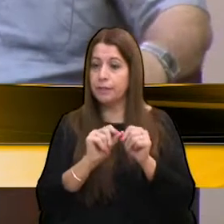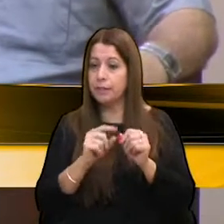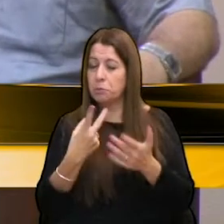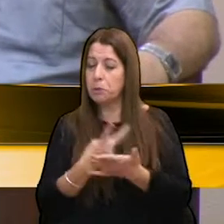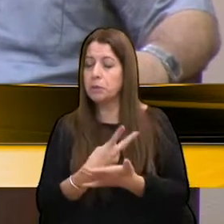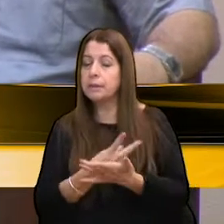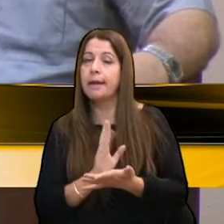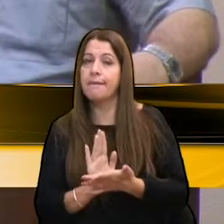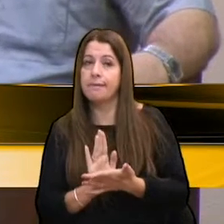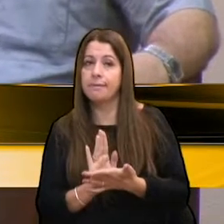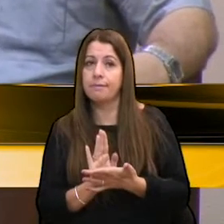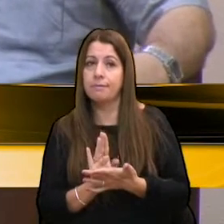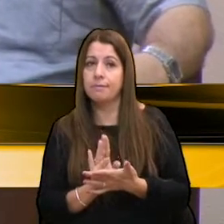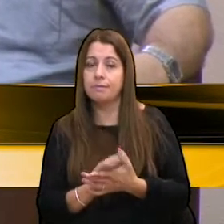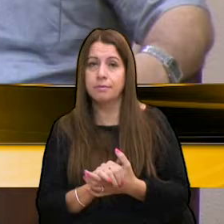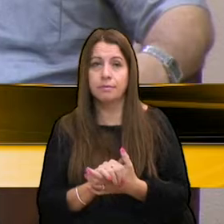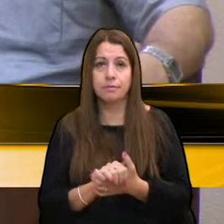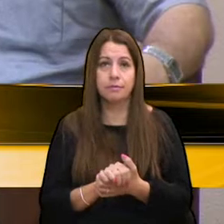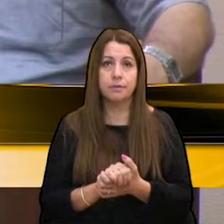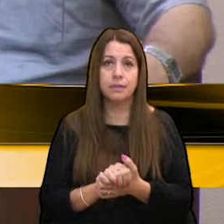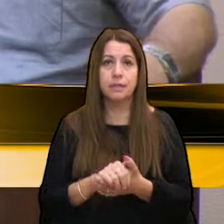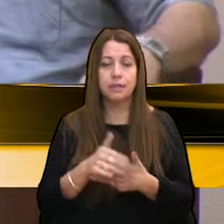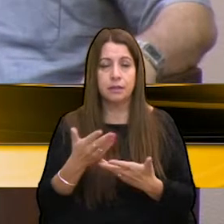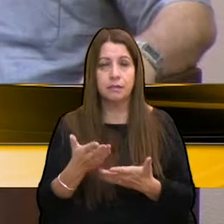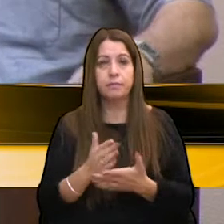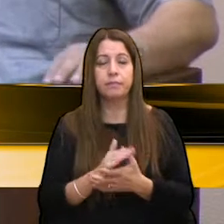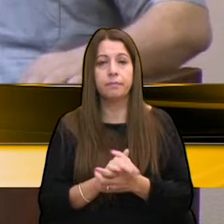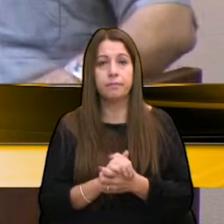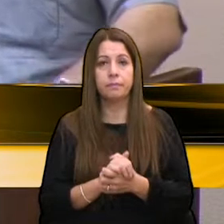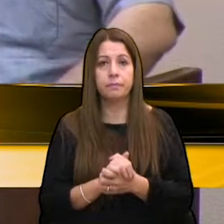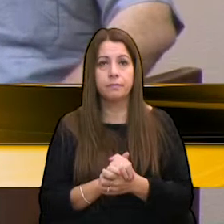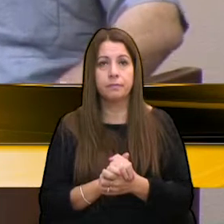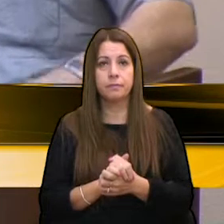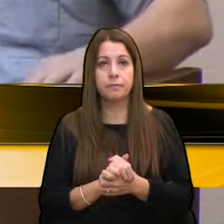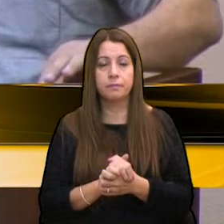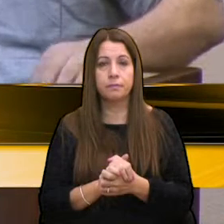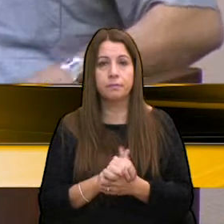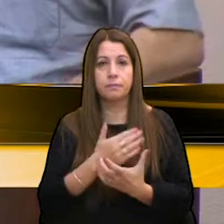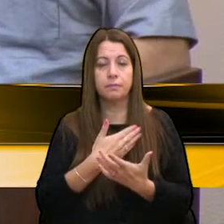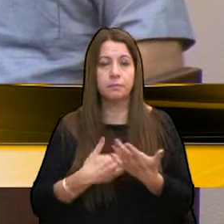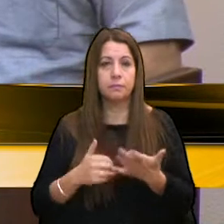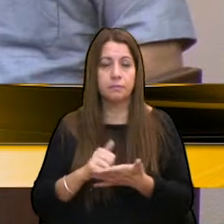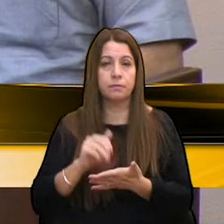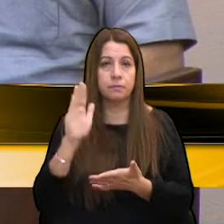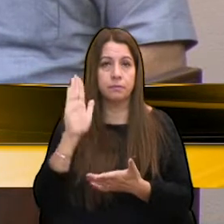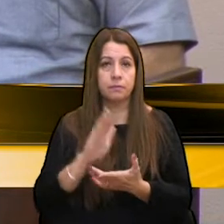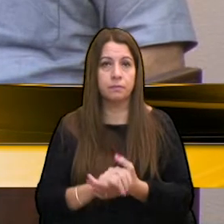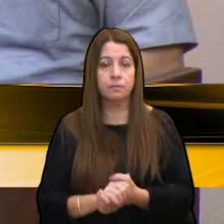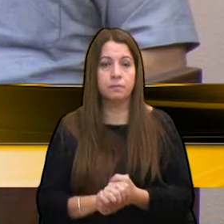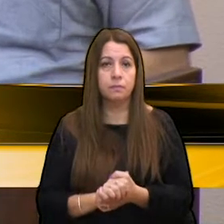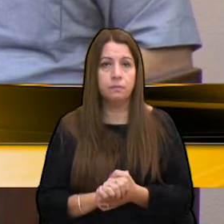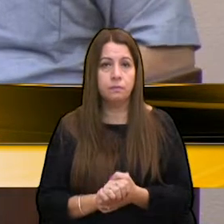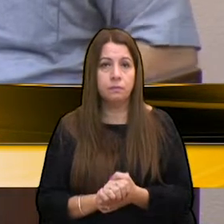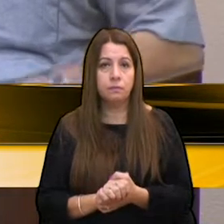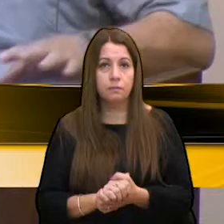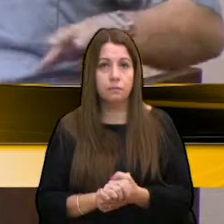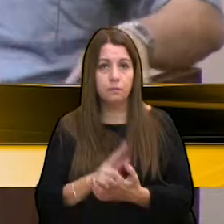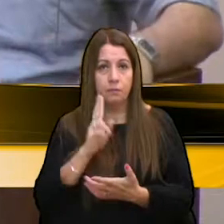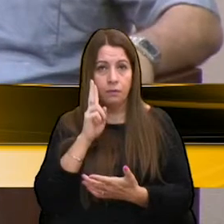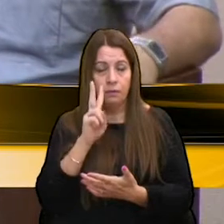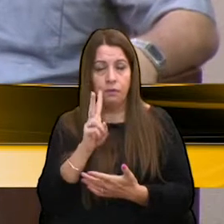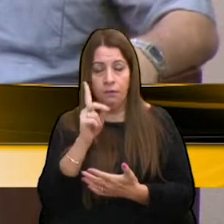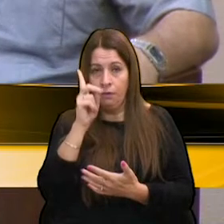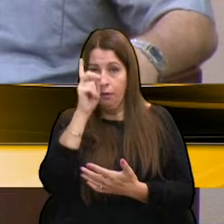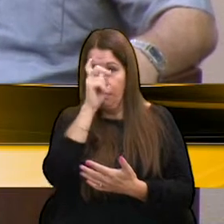coisa errada. Tem que fazer alguma coisa errada. Então, assim, um governo que... Uma parte, vereador. Um governo que a gente vê com